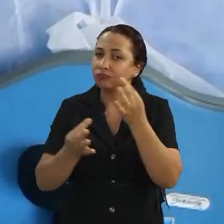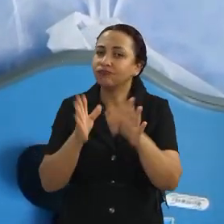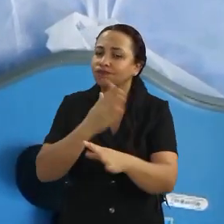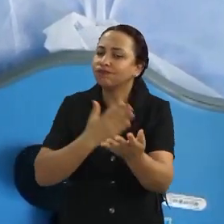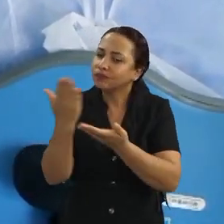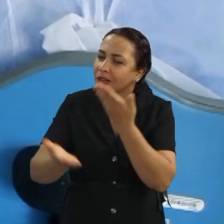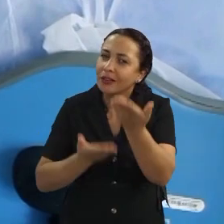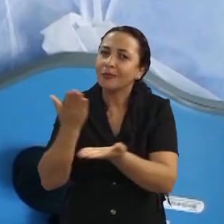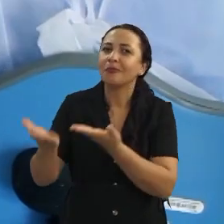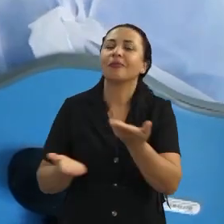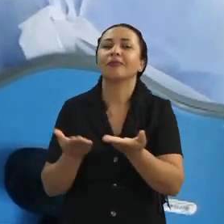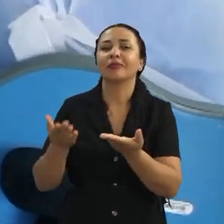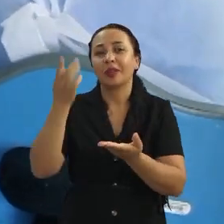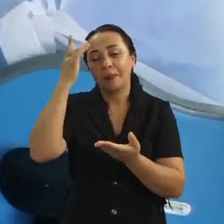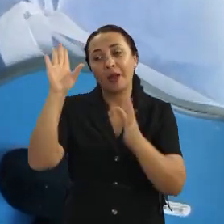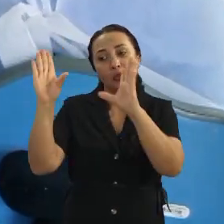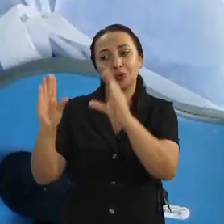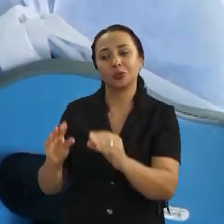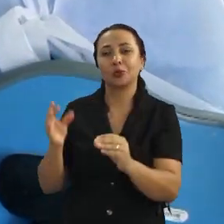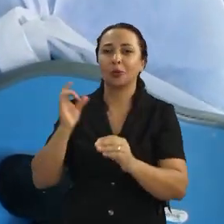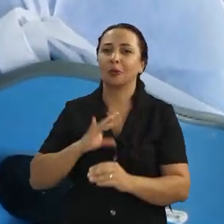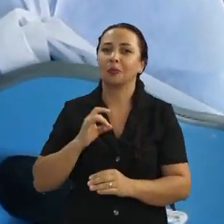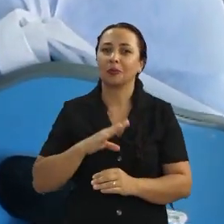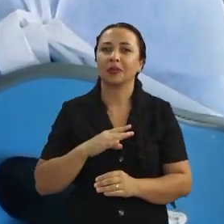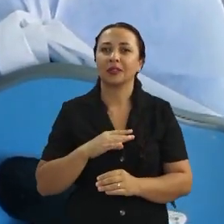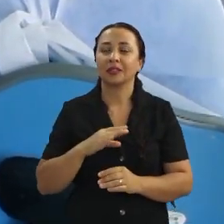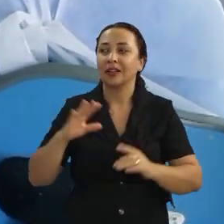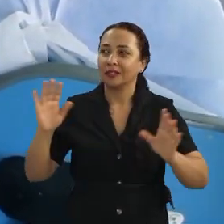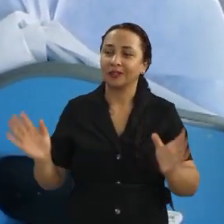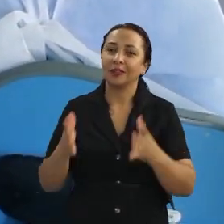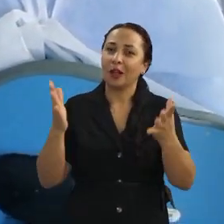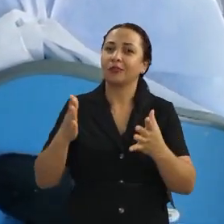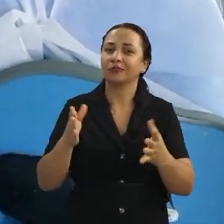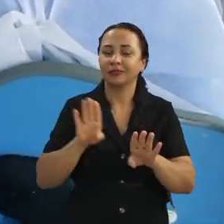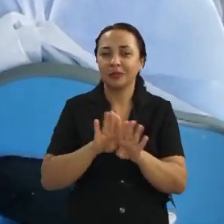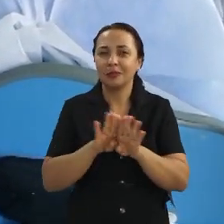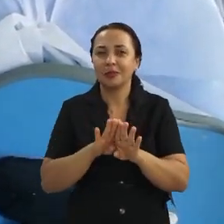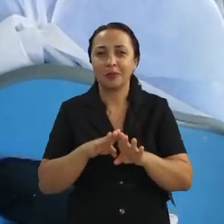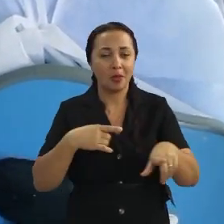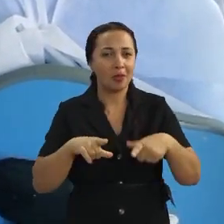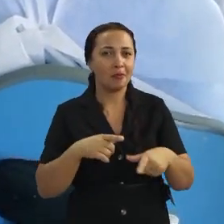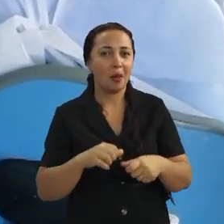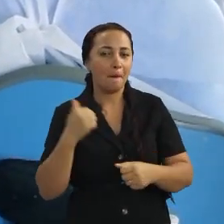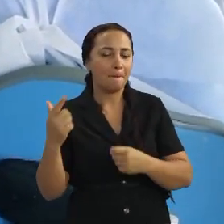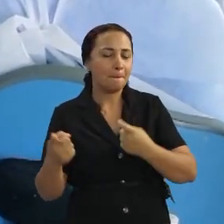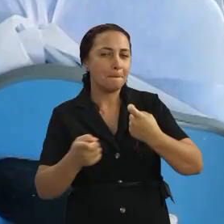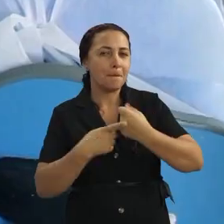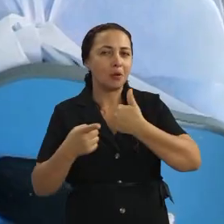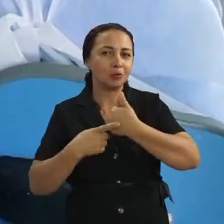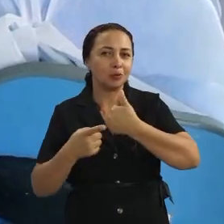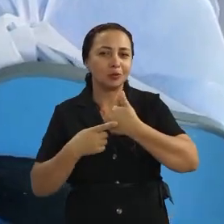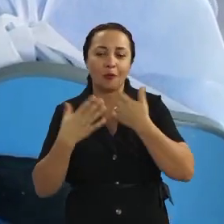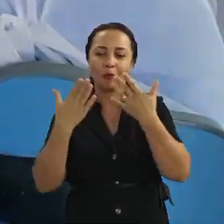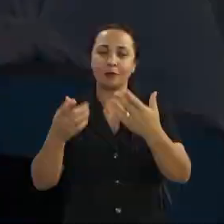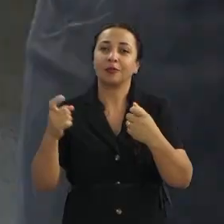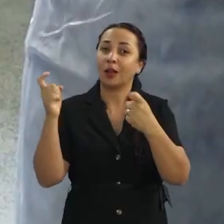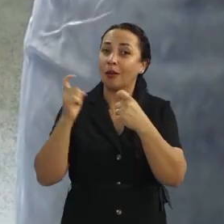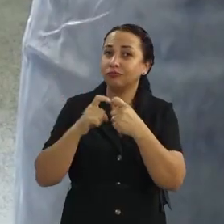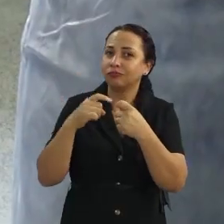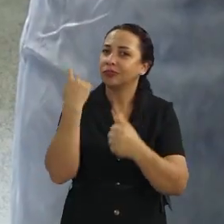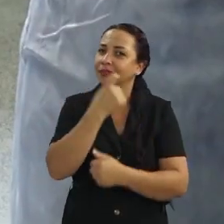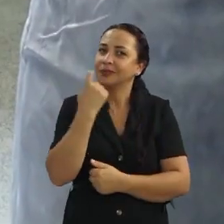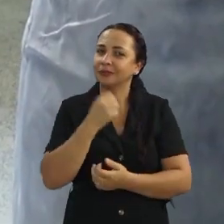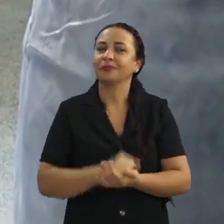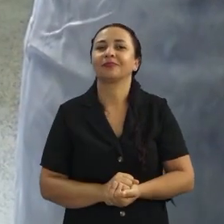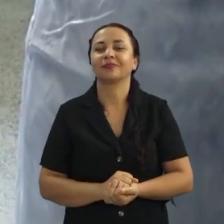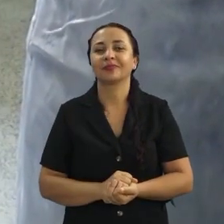elo para que tem um atendimento para reduzir esse medo e induzir a uma atitude positiva frente ao atendimento odontológico